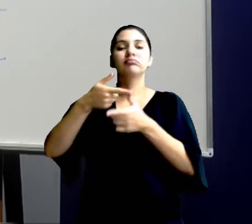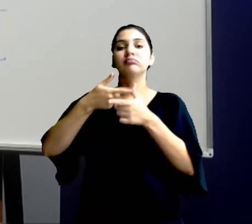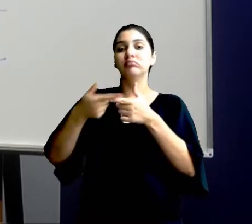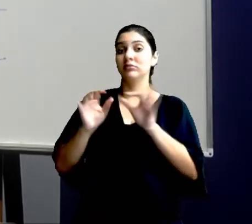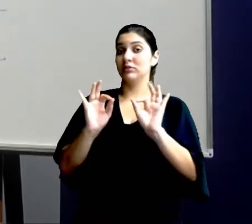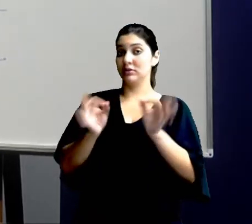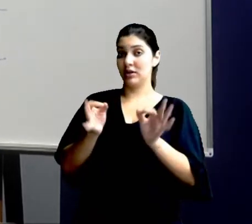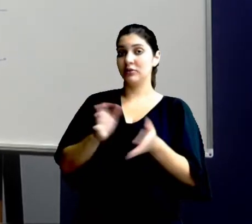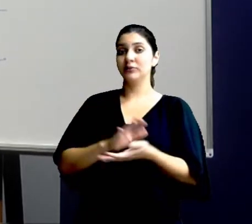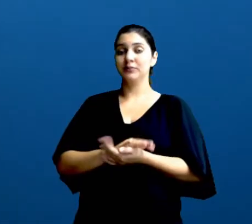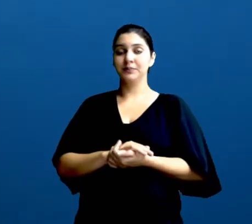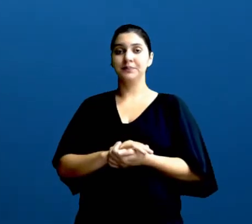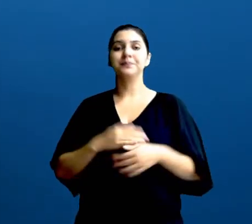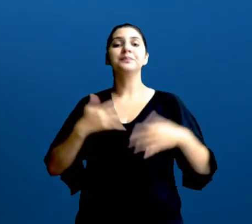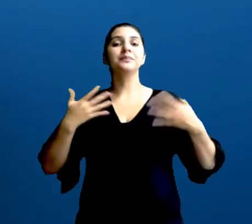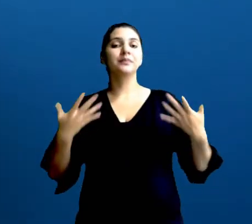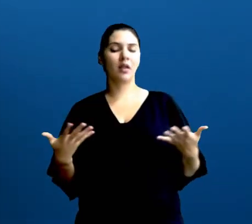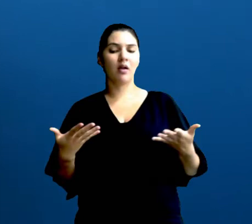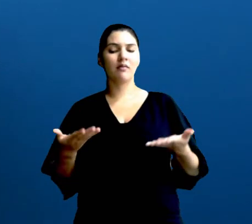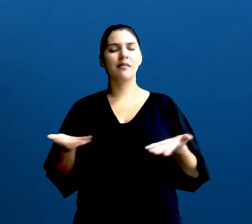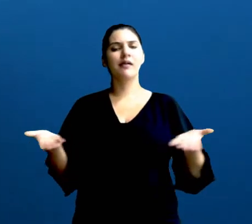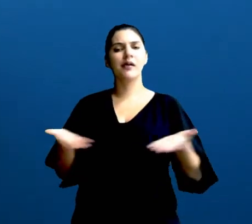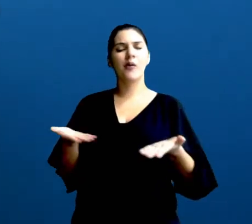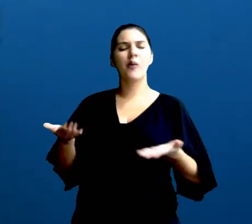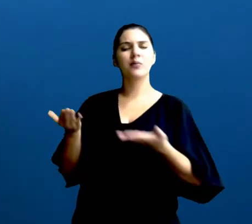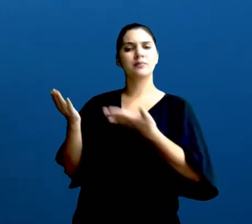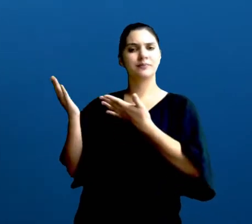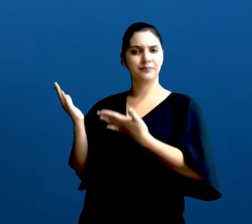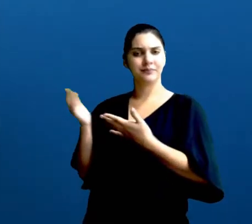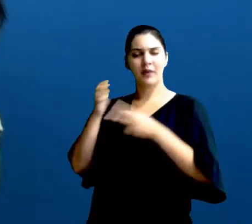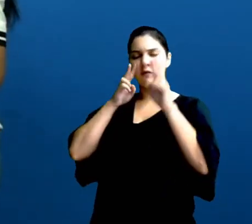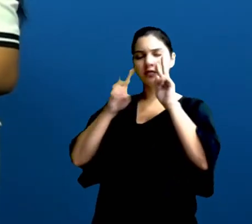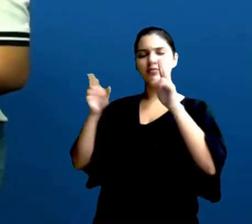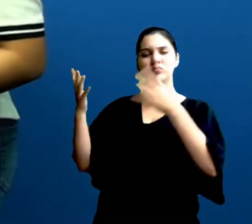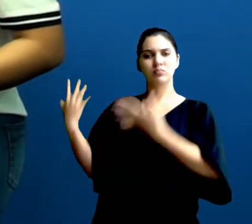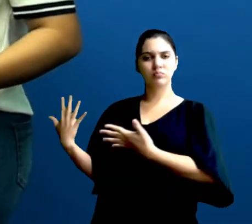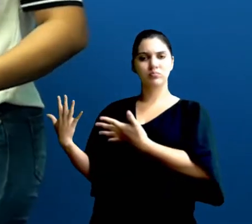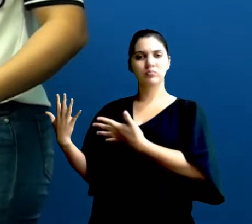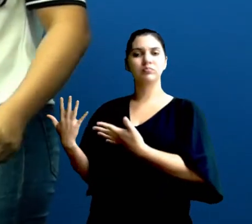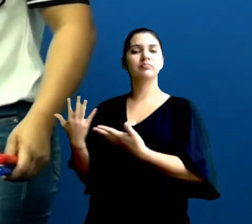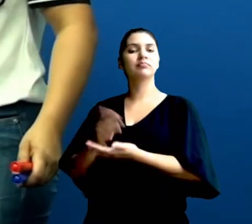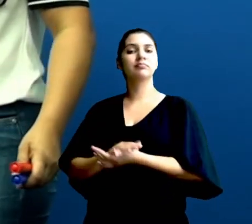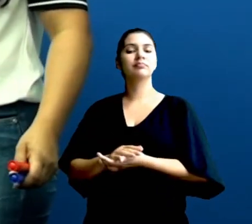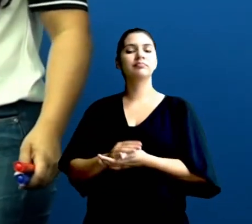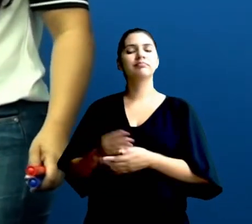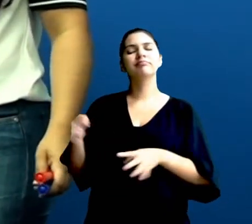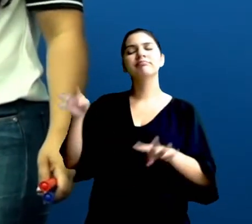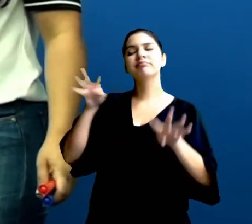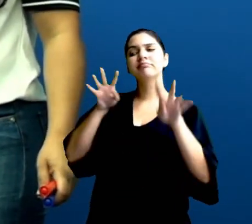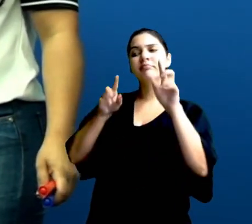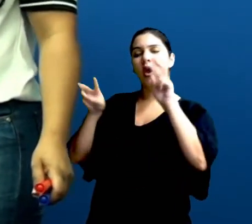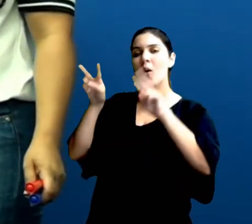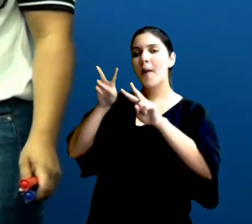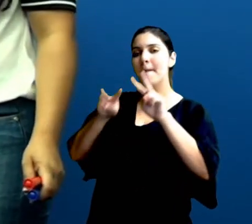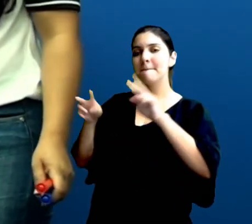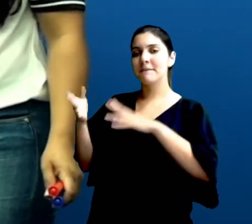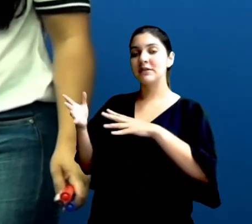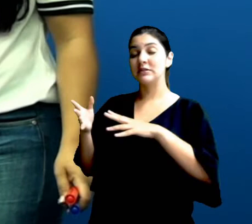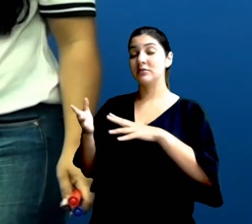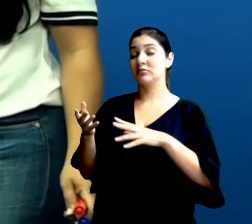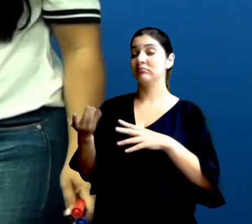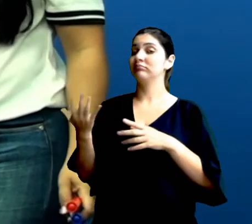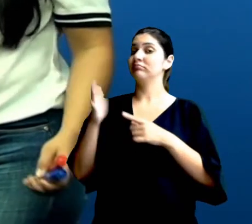quadro. Então, aqui, gente, ó, observação que eu coloquei aqui